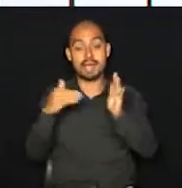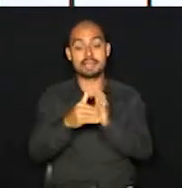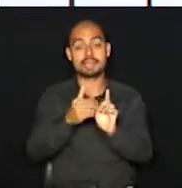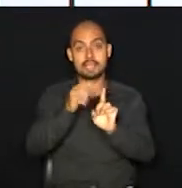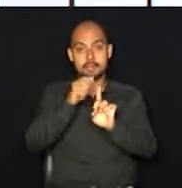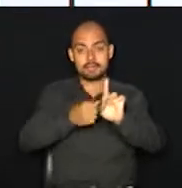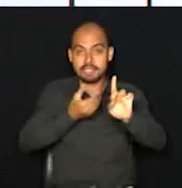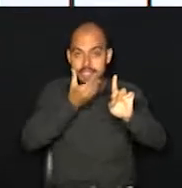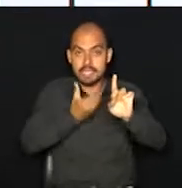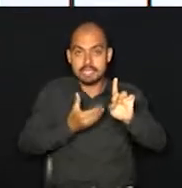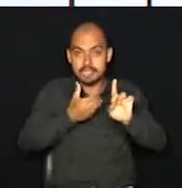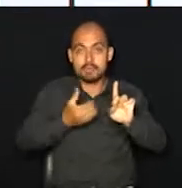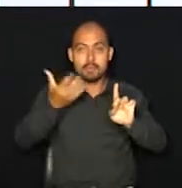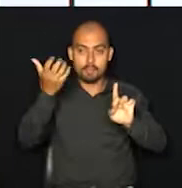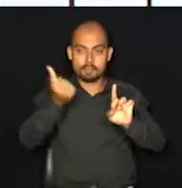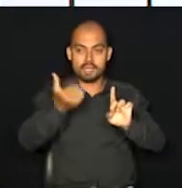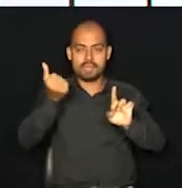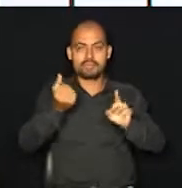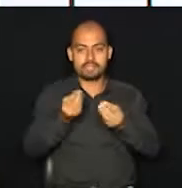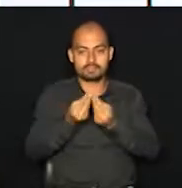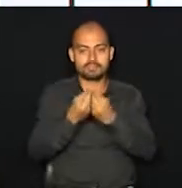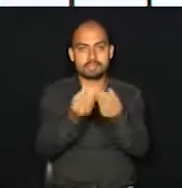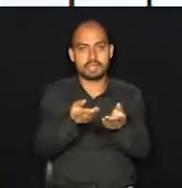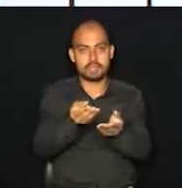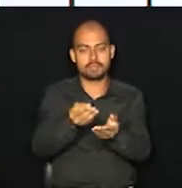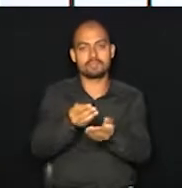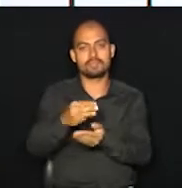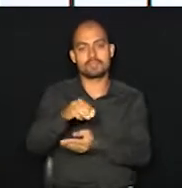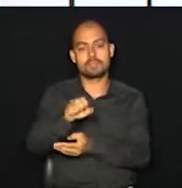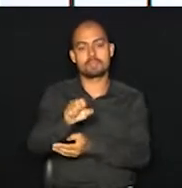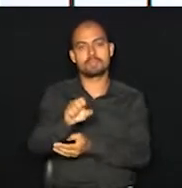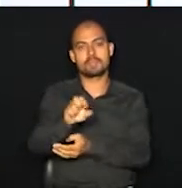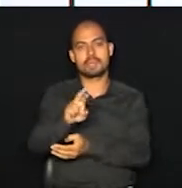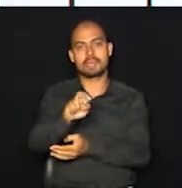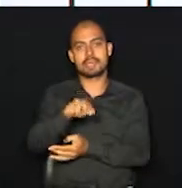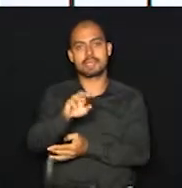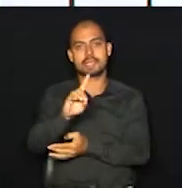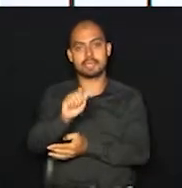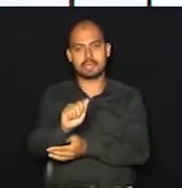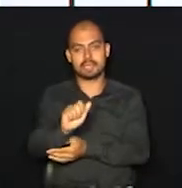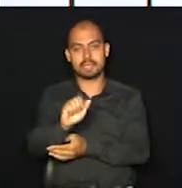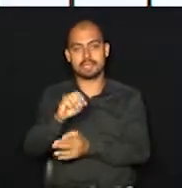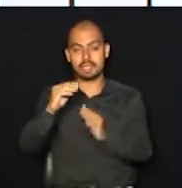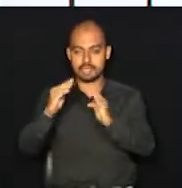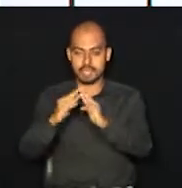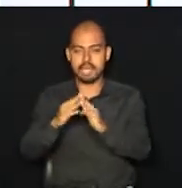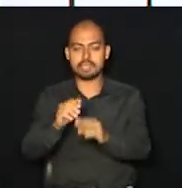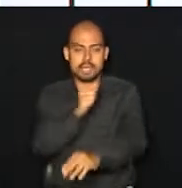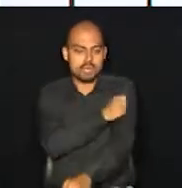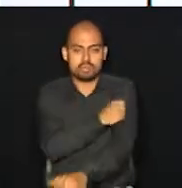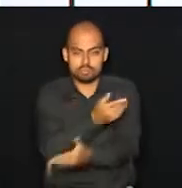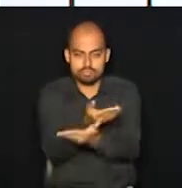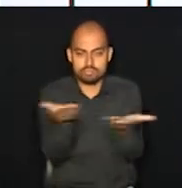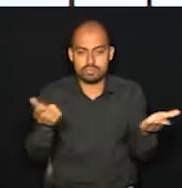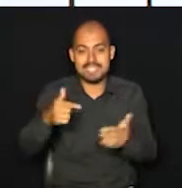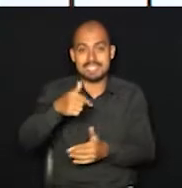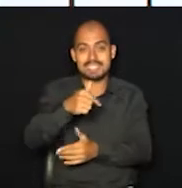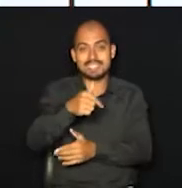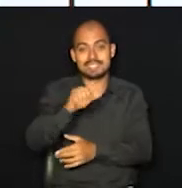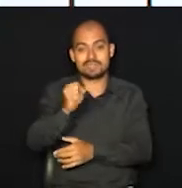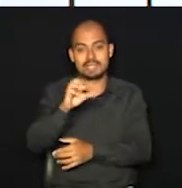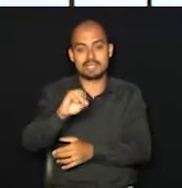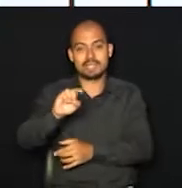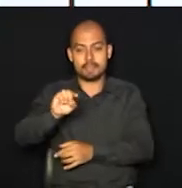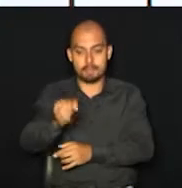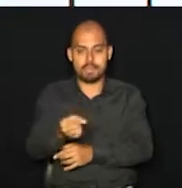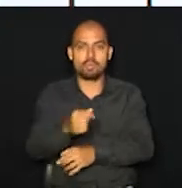o benefício chamado Merenda em Casa para os alunos 770 mil estudantes da rede